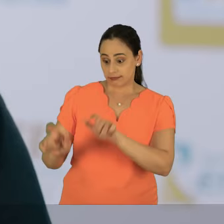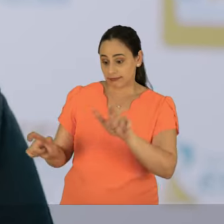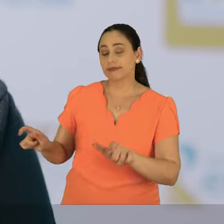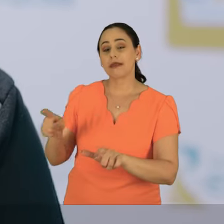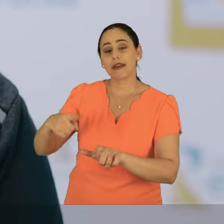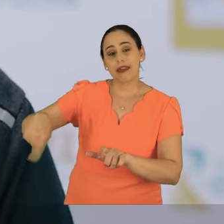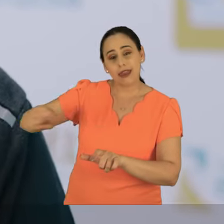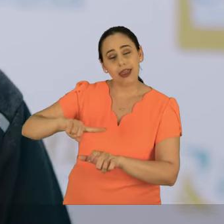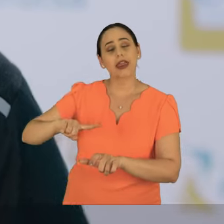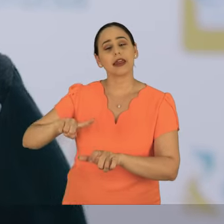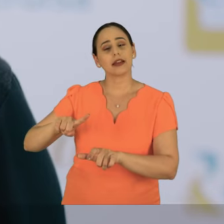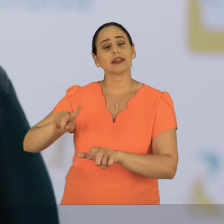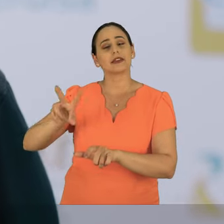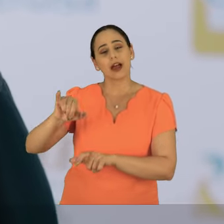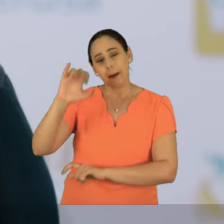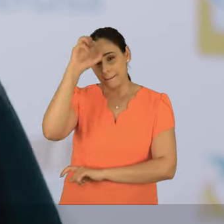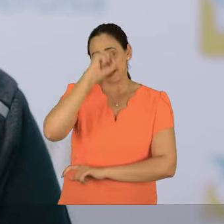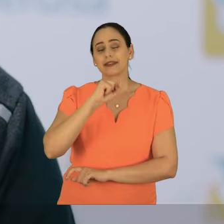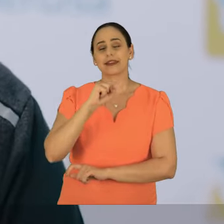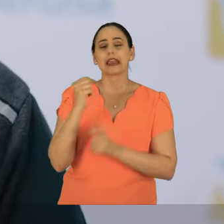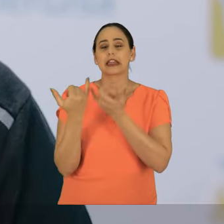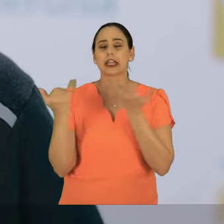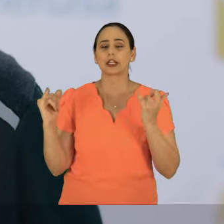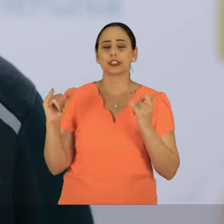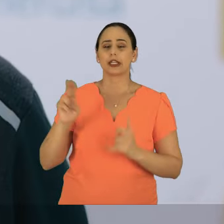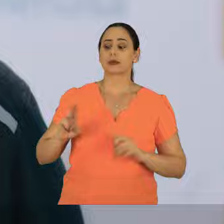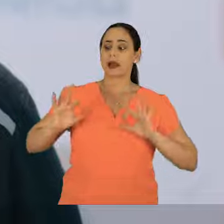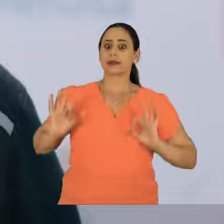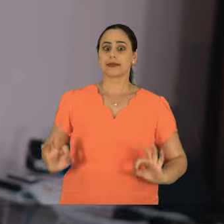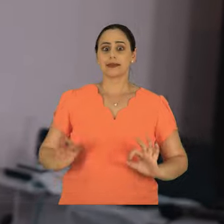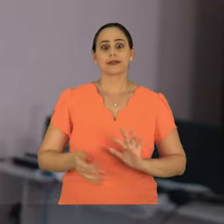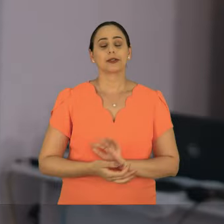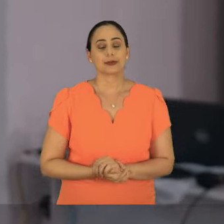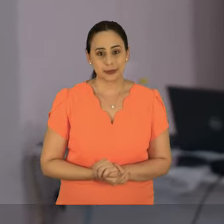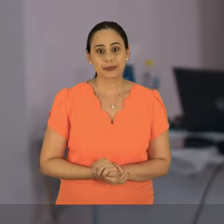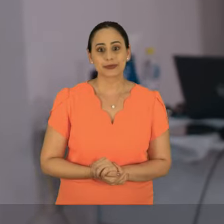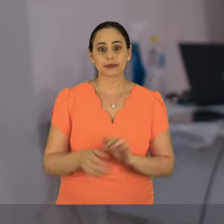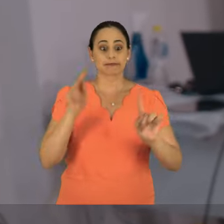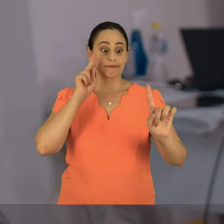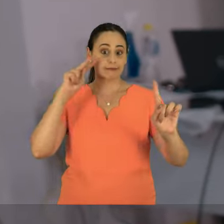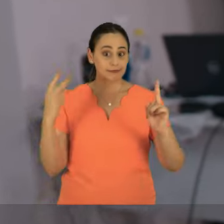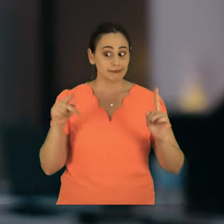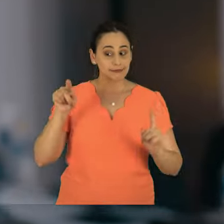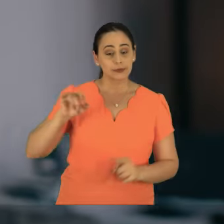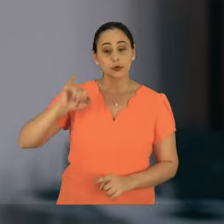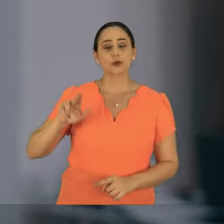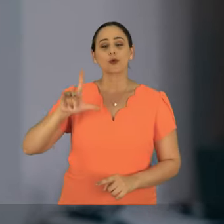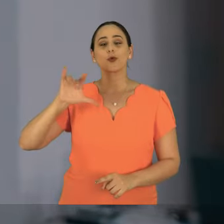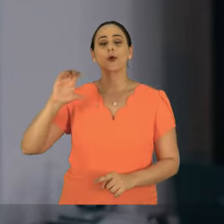Nós vamos estar formando consumidores mais conscientes, né, para utilizar a energia de forma eficiente. É, e